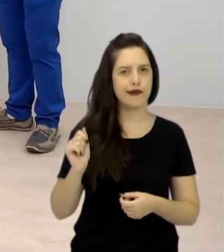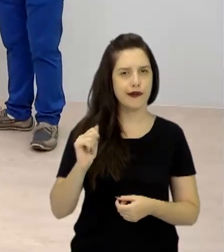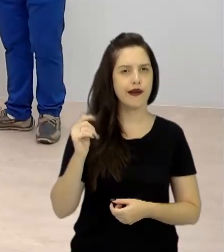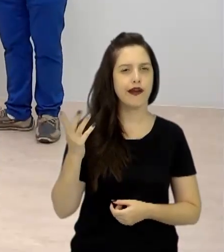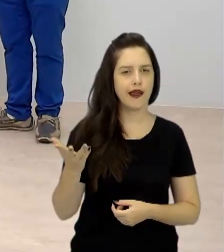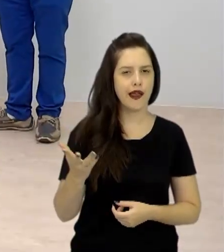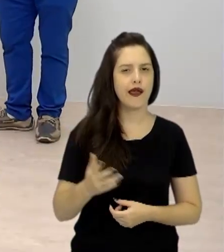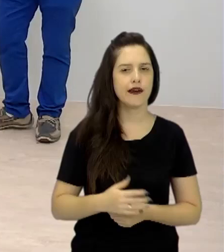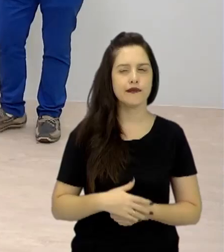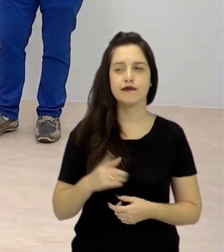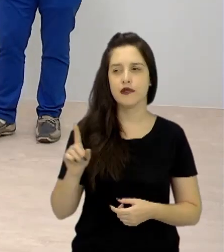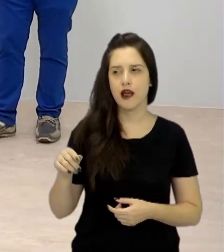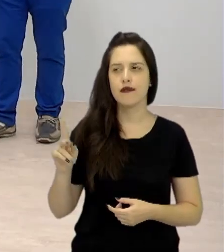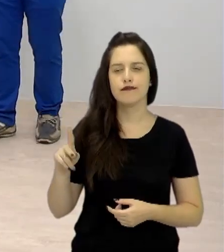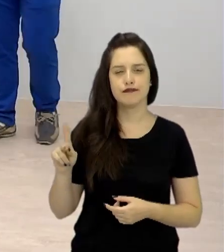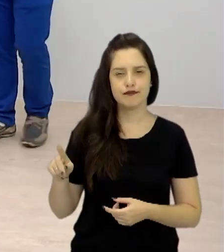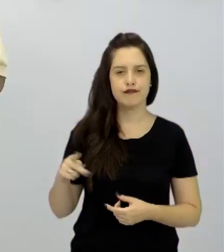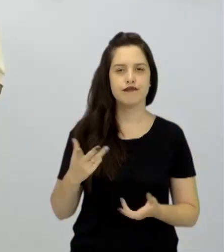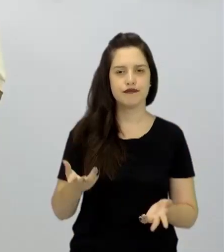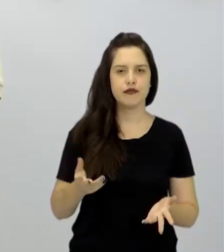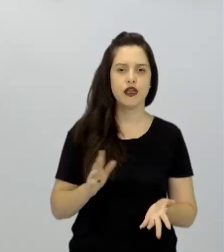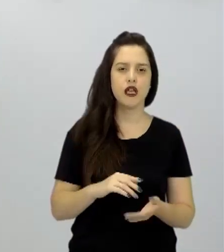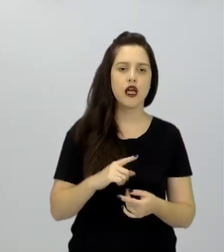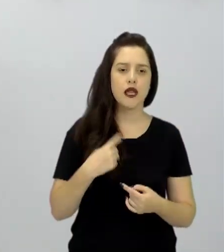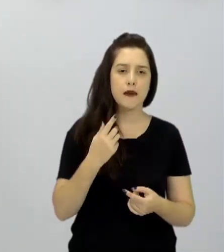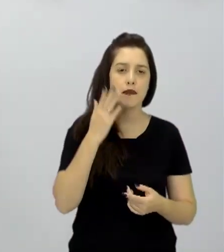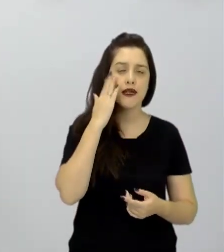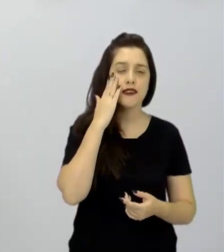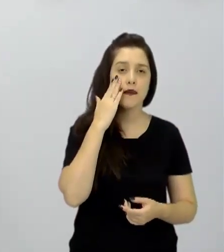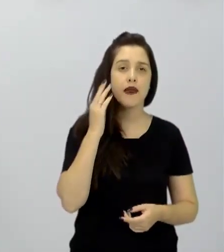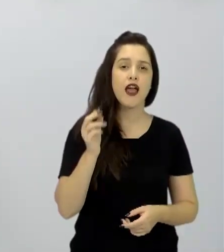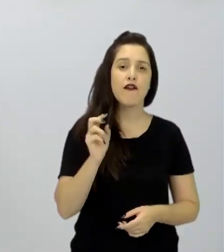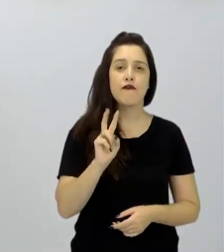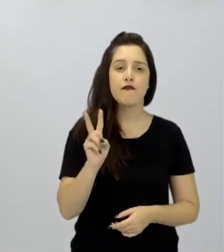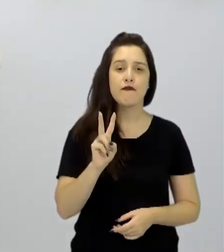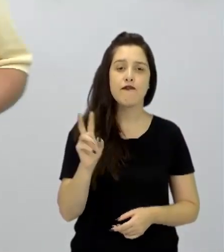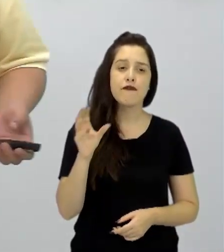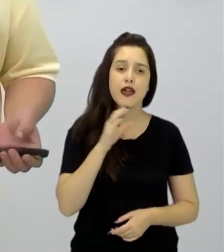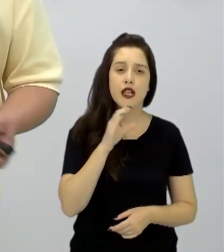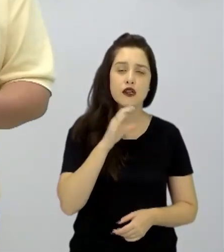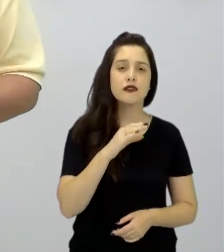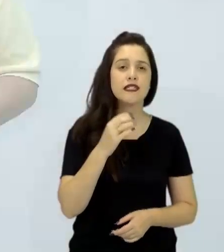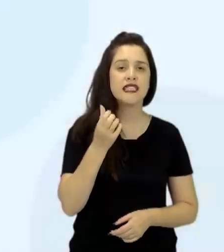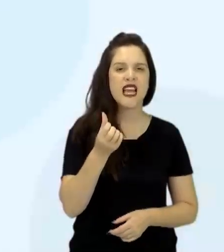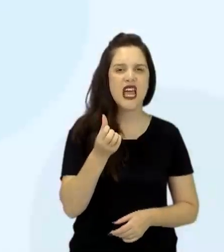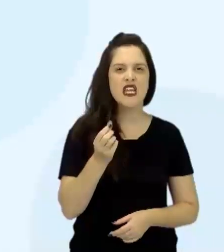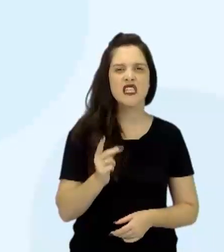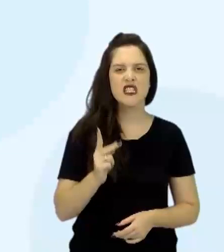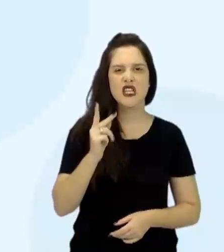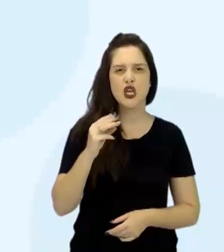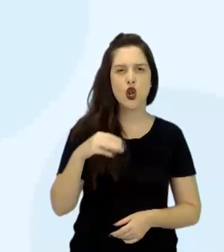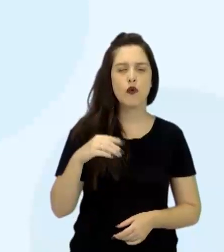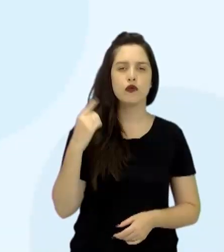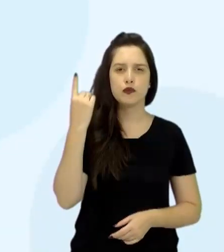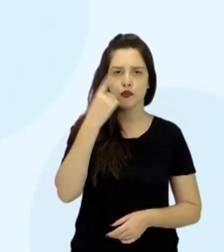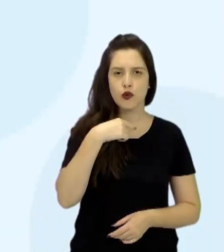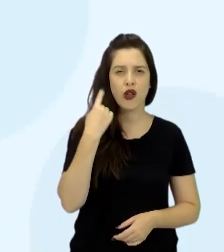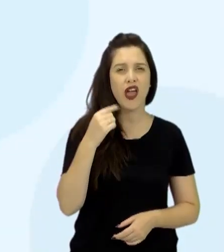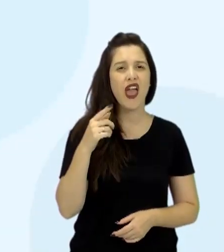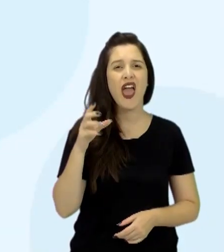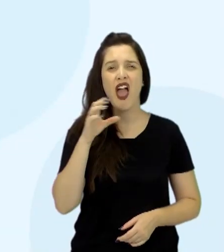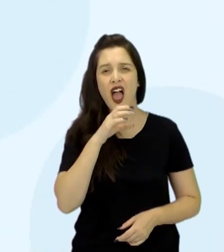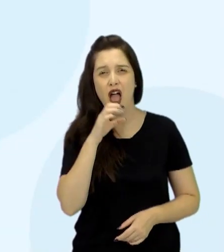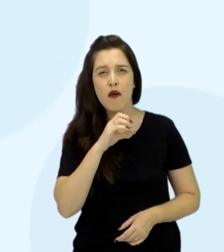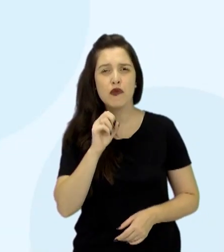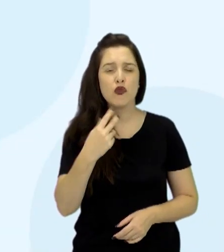Tá. E aqui, para saber, assim, velocidade, 6 km por hora. Isso é rápido, é devagar? Como é que